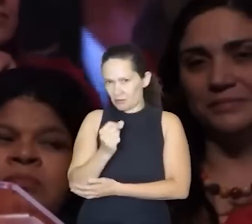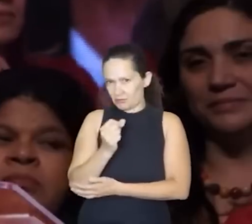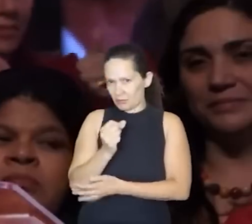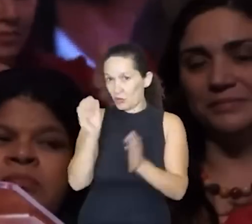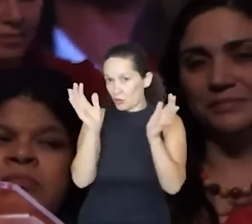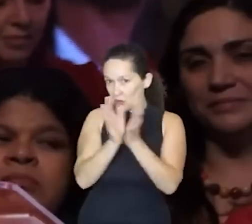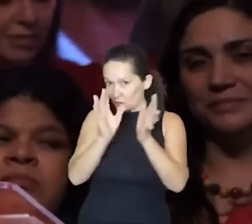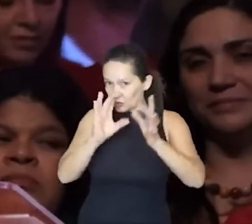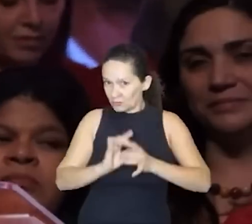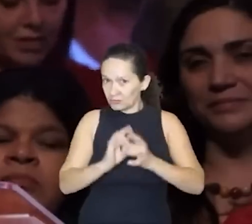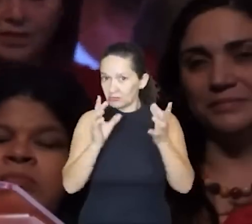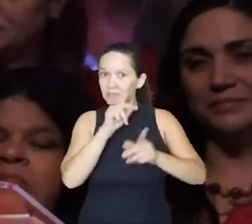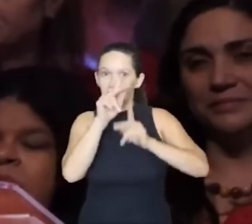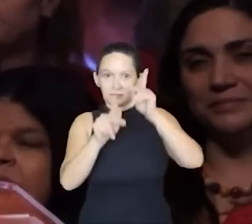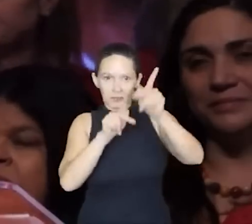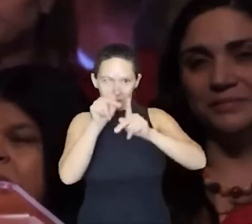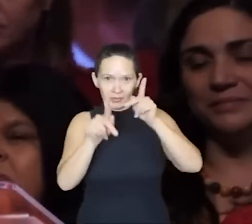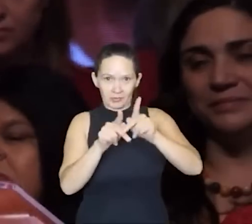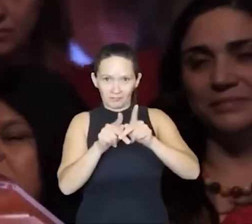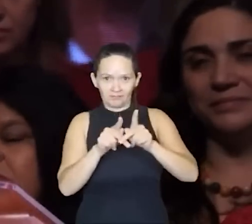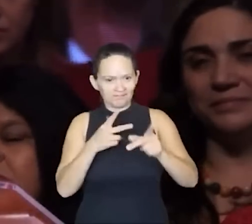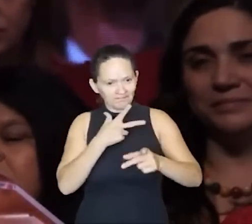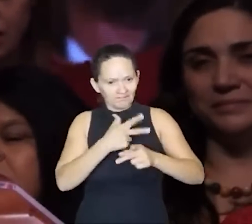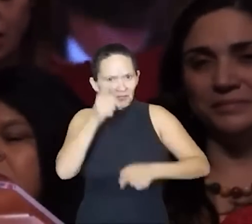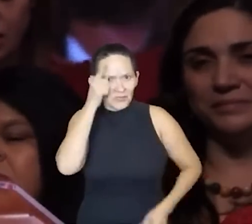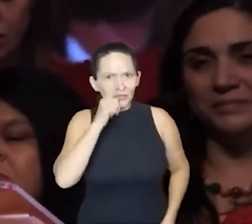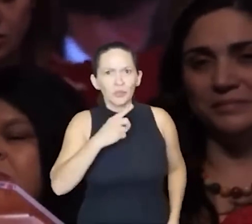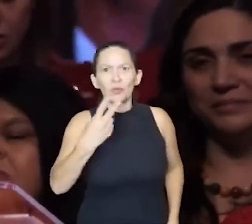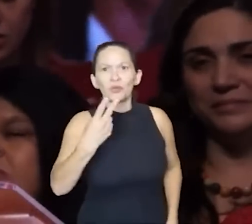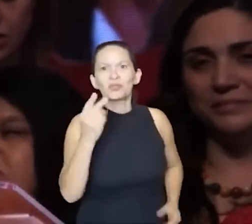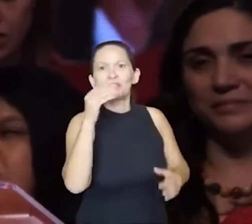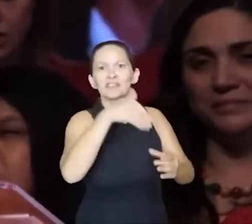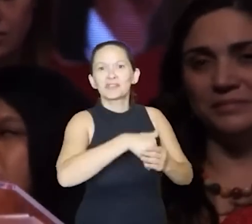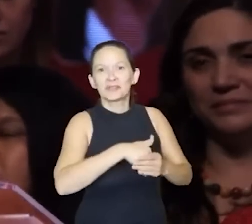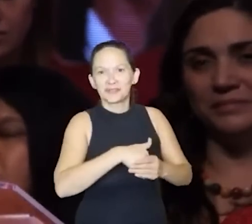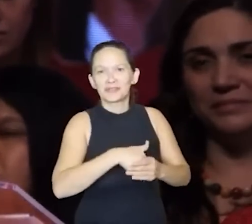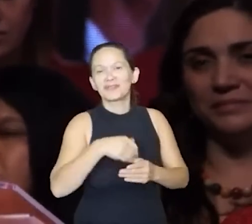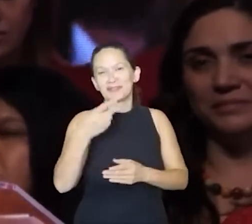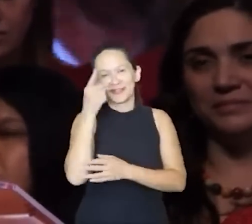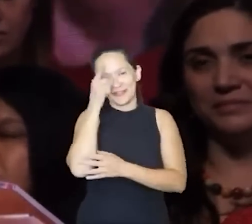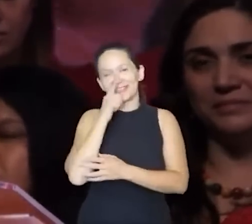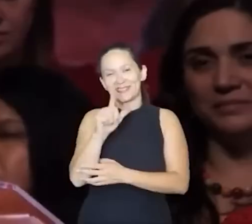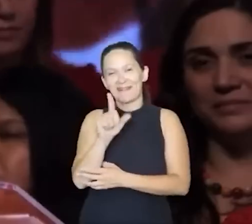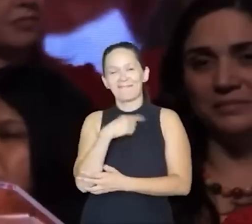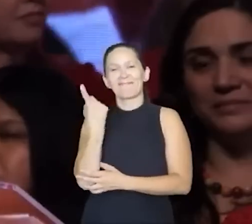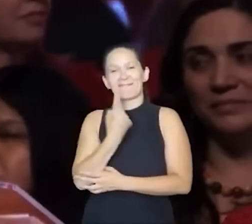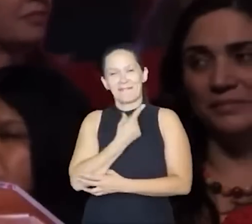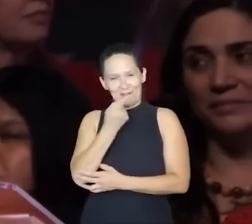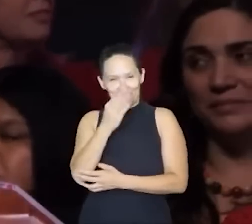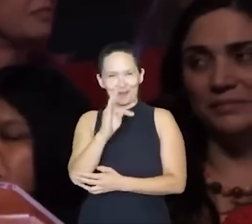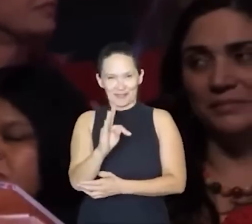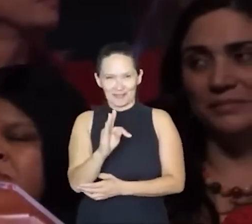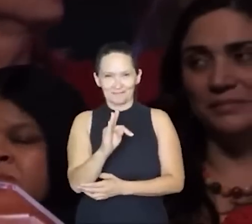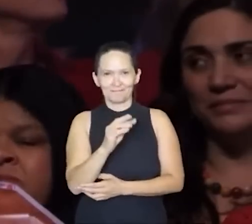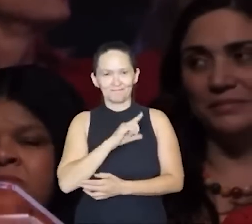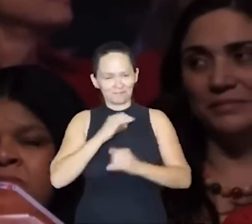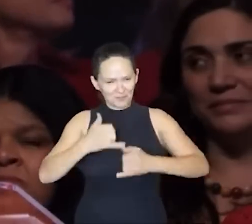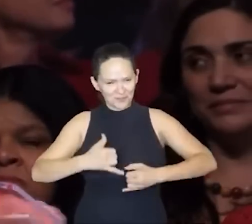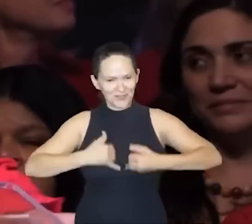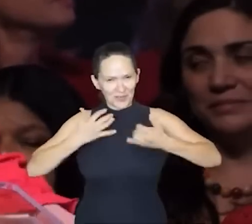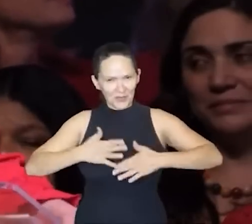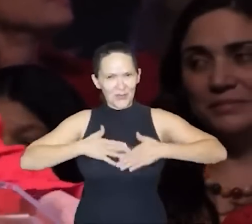Democrática e Popular, vitoriosa nos 2 turnos da eleição. Nós, do PT, temos orgulho do papel